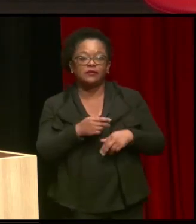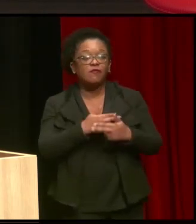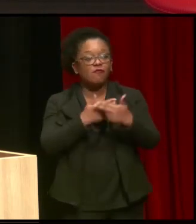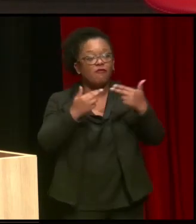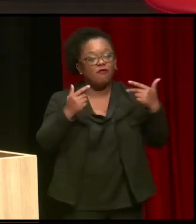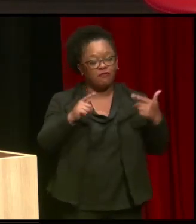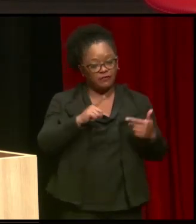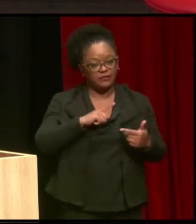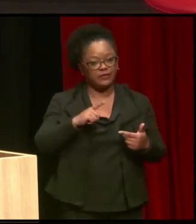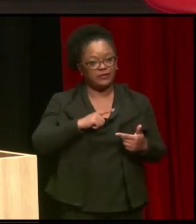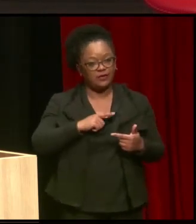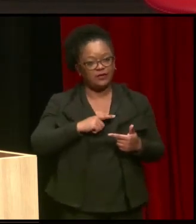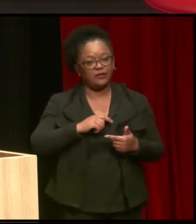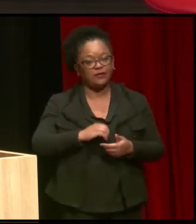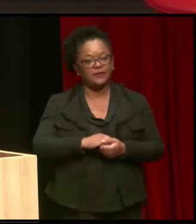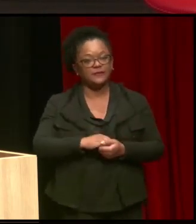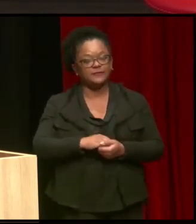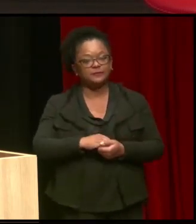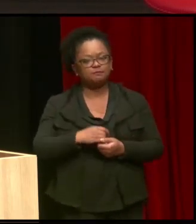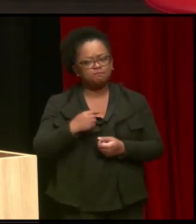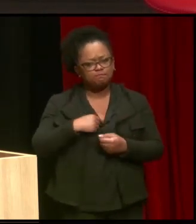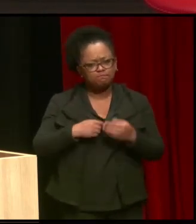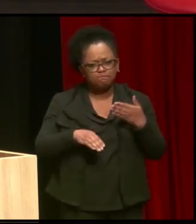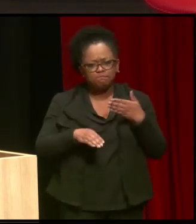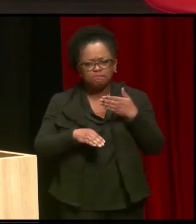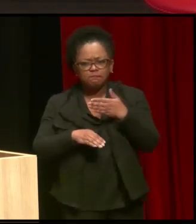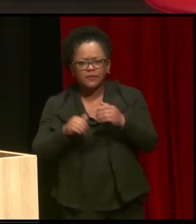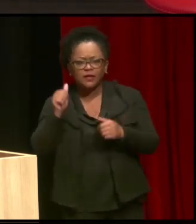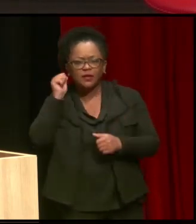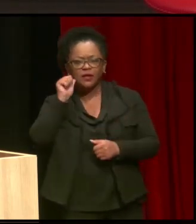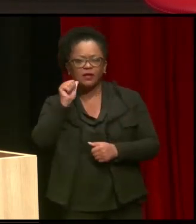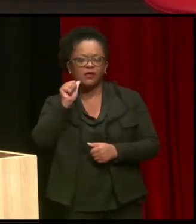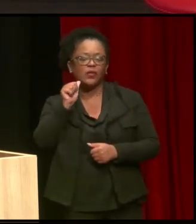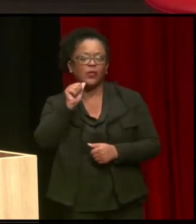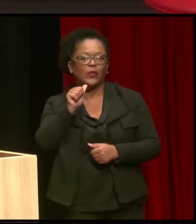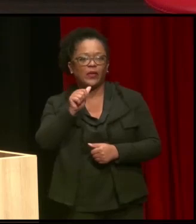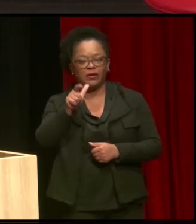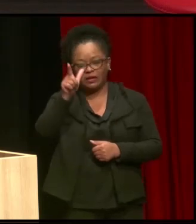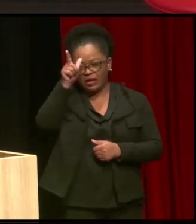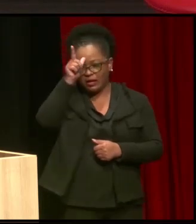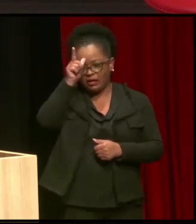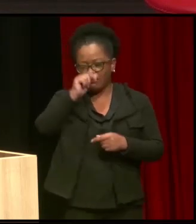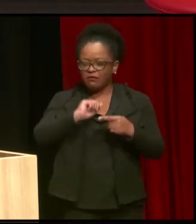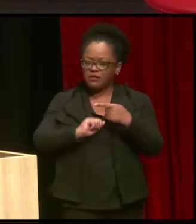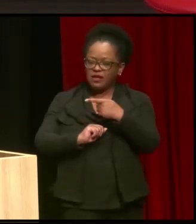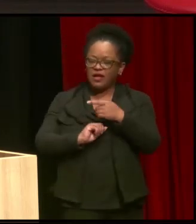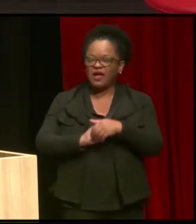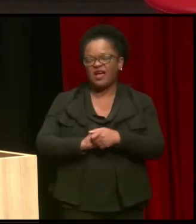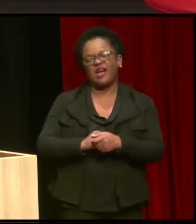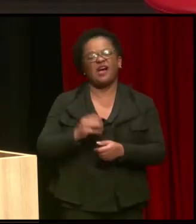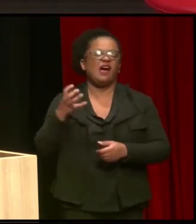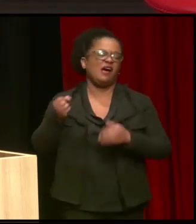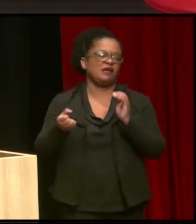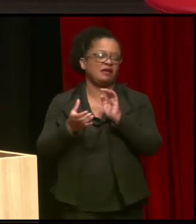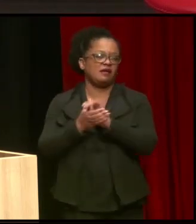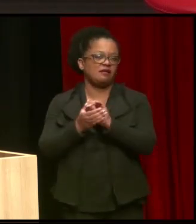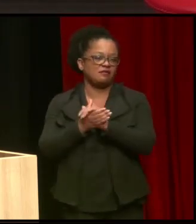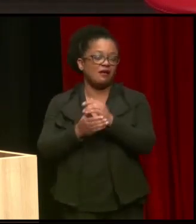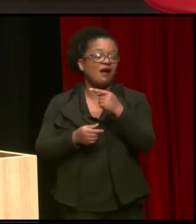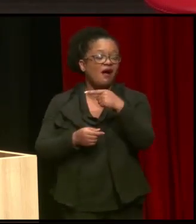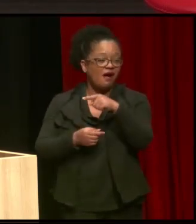vocês. Certo? Se eu vou com a minha mulher, as pessoas falam assim, ah, ele é casado com uma branca, então ele está na nossa igreja. Vocês estão entendendo o que quer